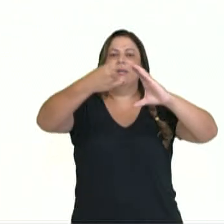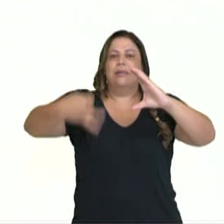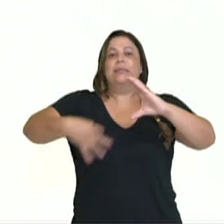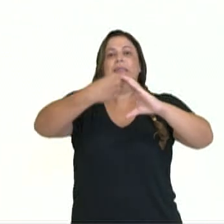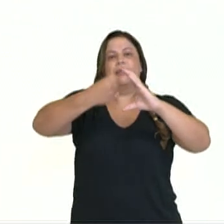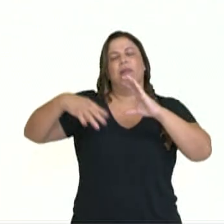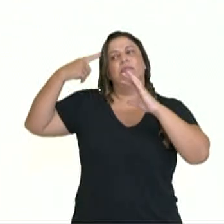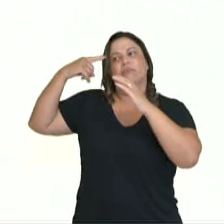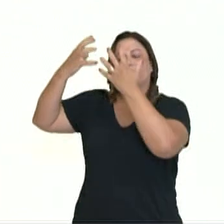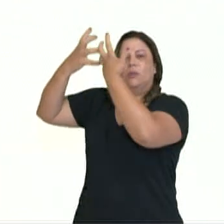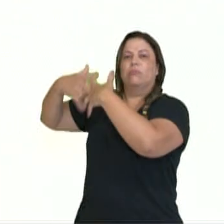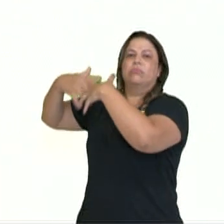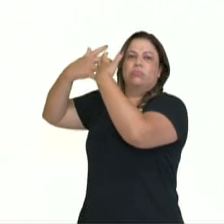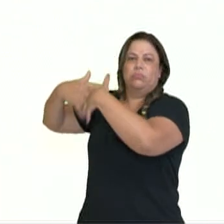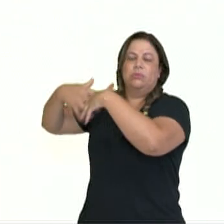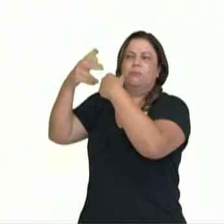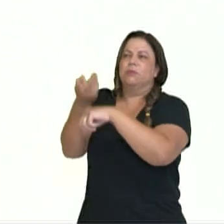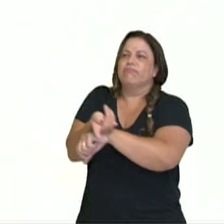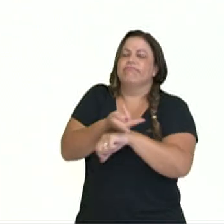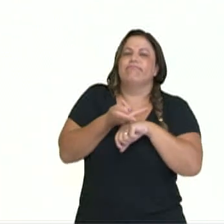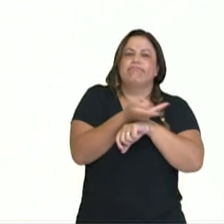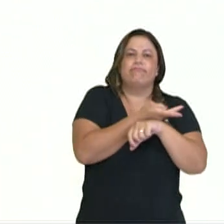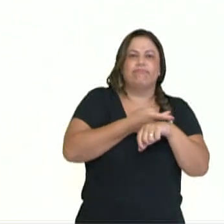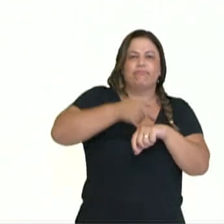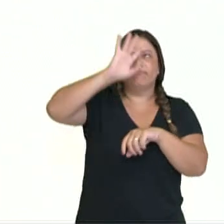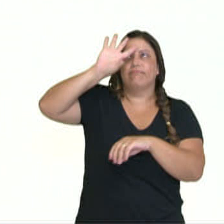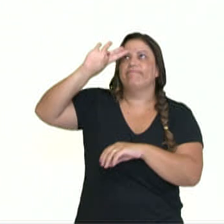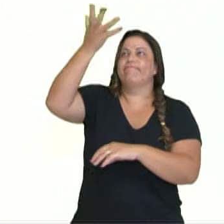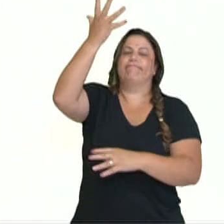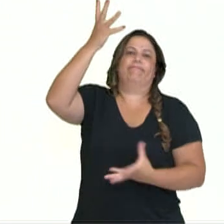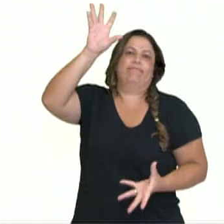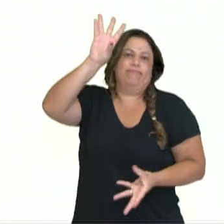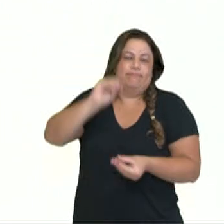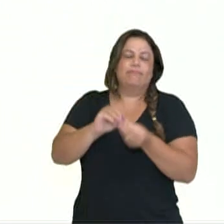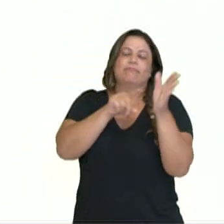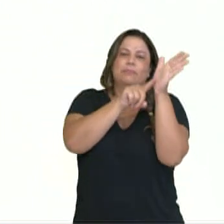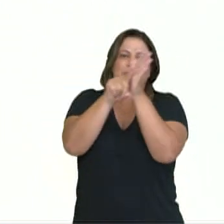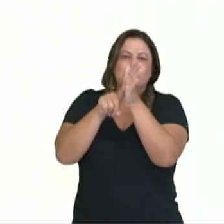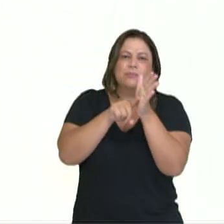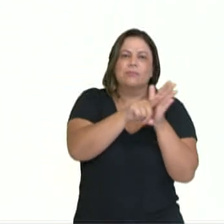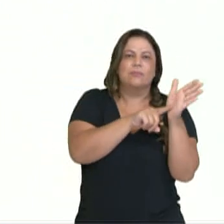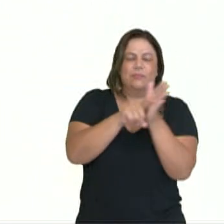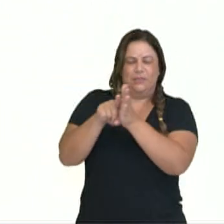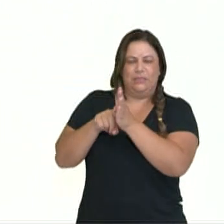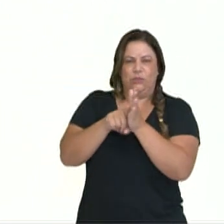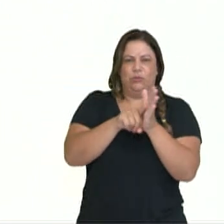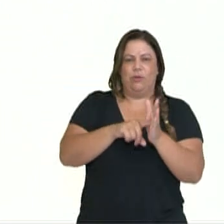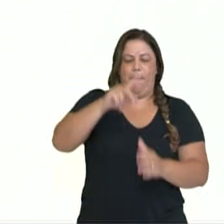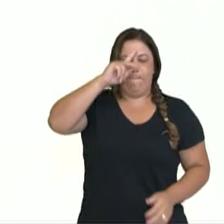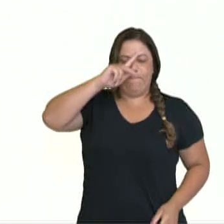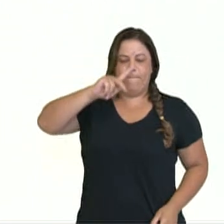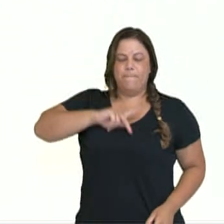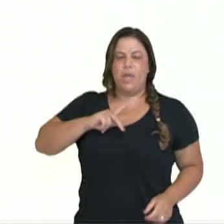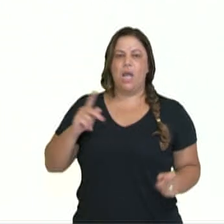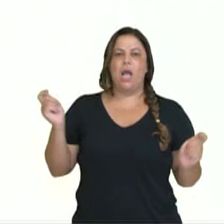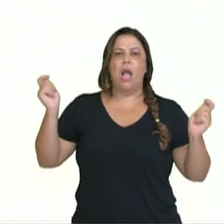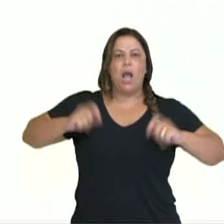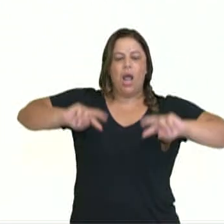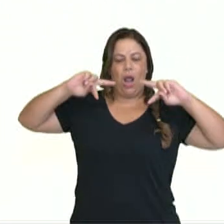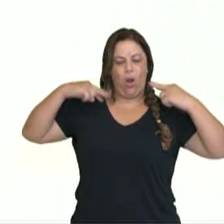racionalidade, a busca pela razão, a ciência, a dignidade do homem, individualismo,